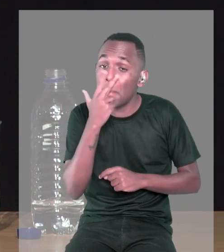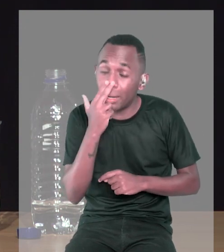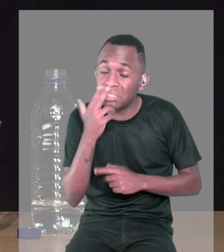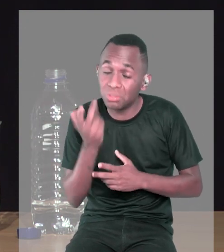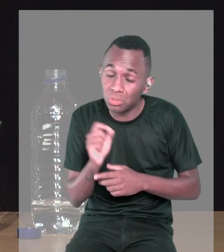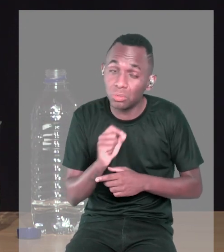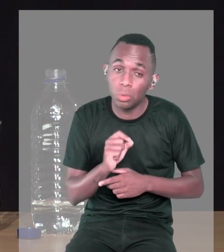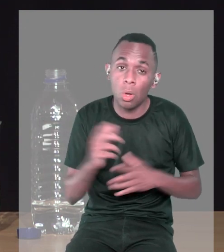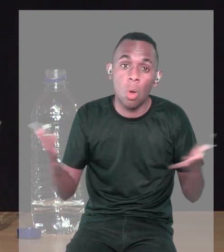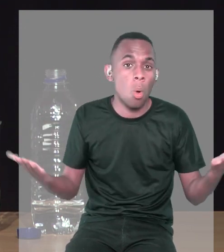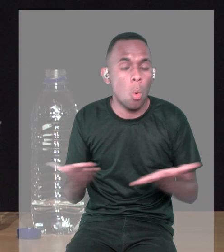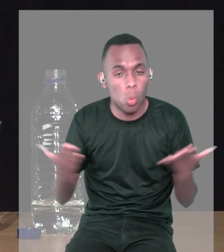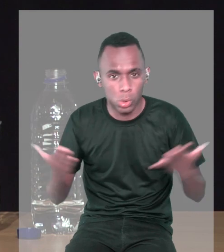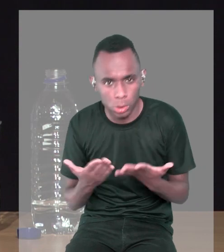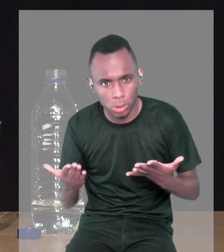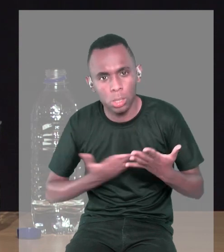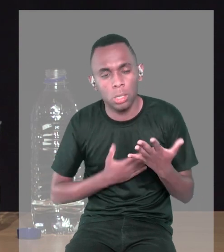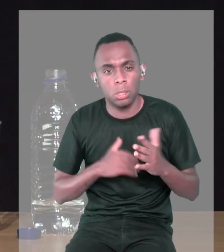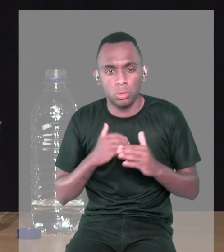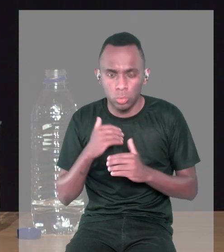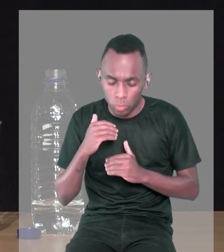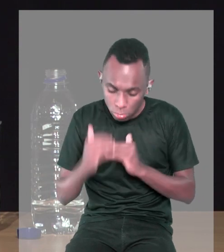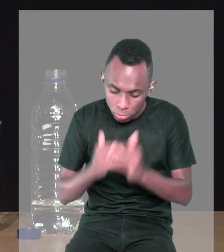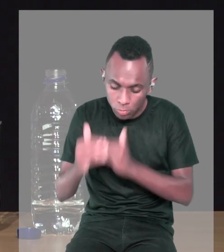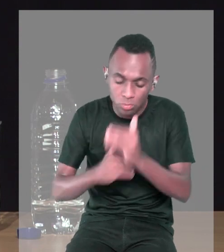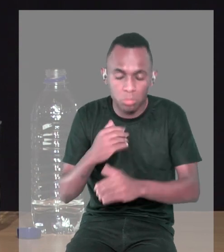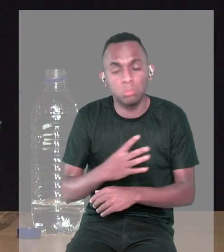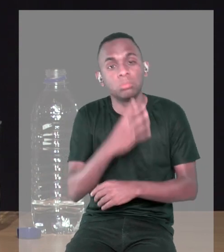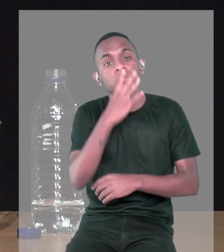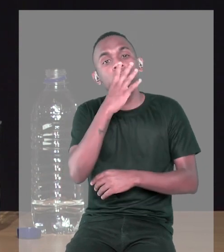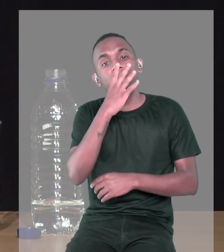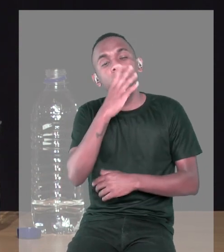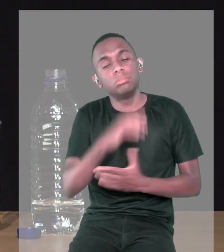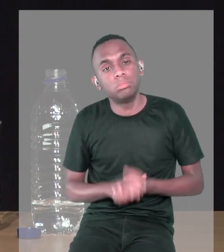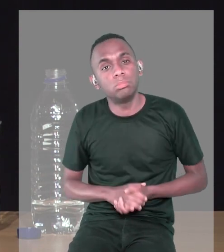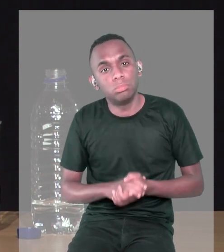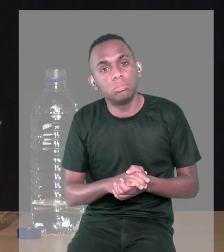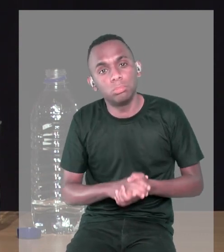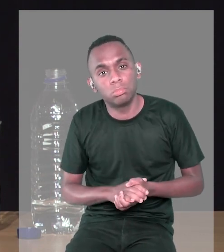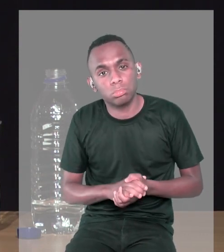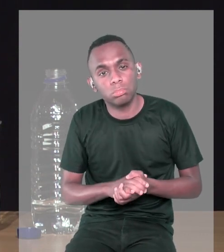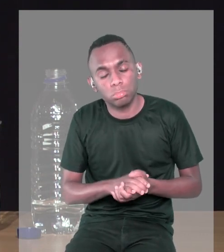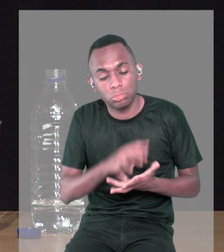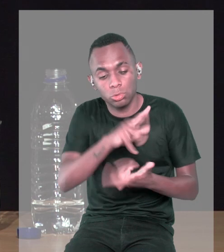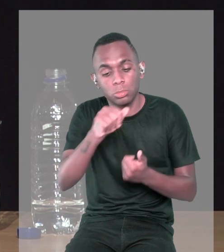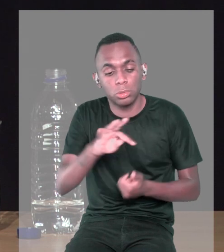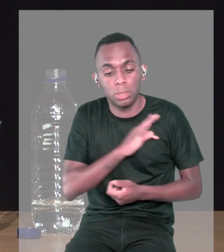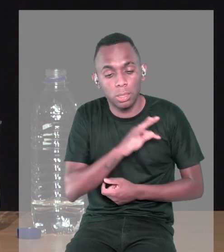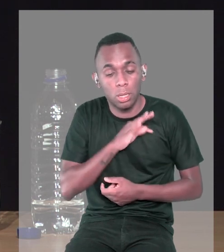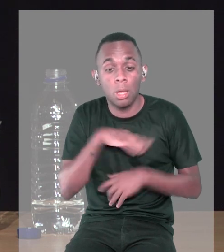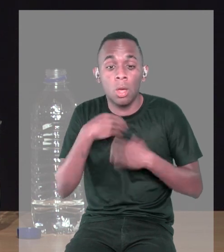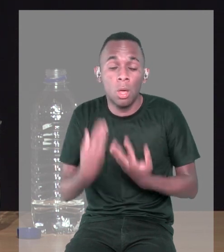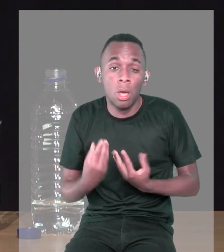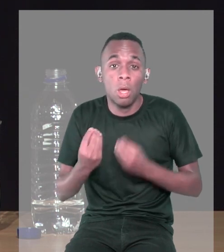surpreendente diante do mundo da técnica, na medida em que a retórica romântica expõe o amor